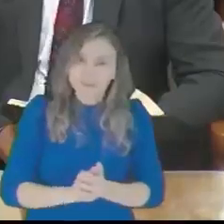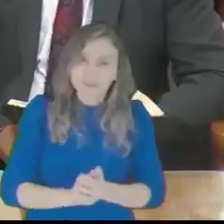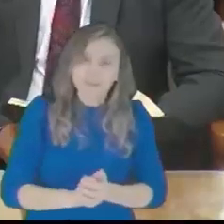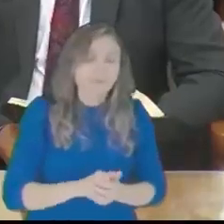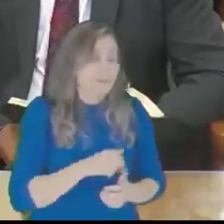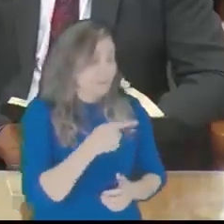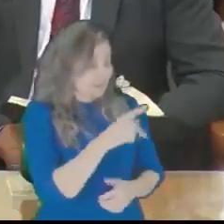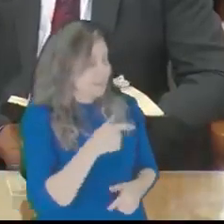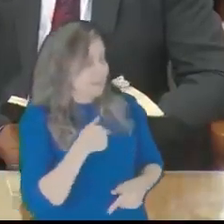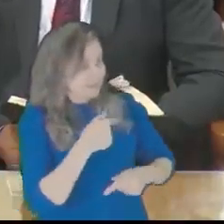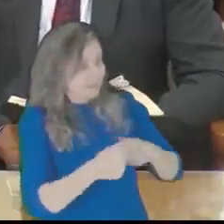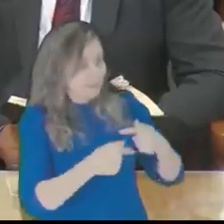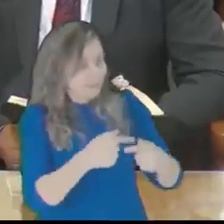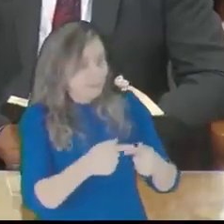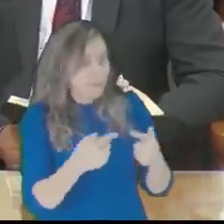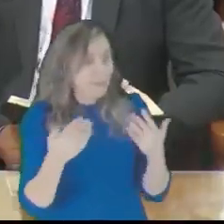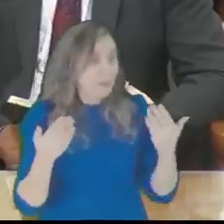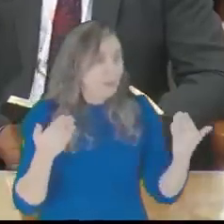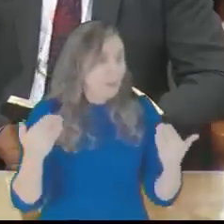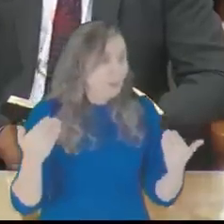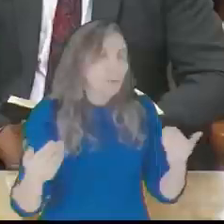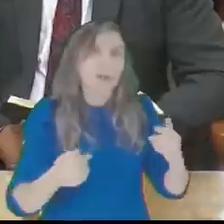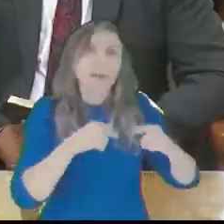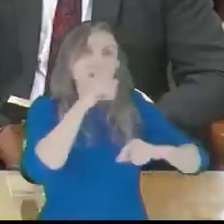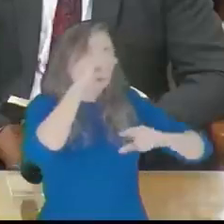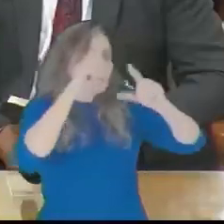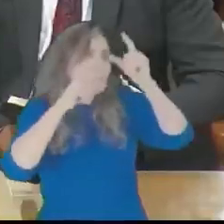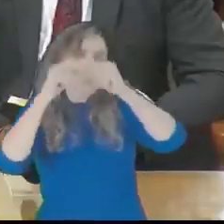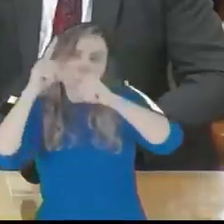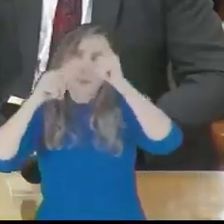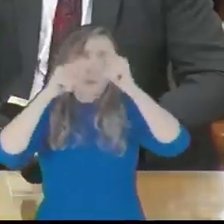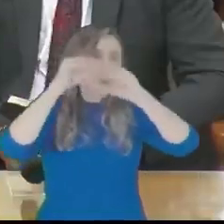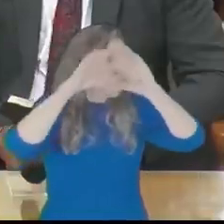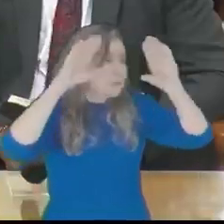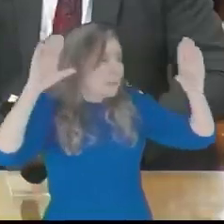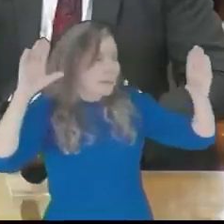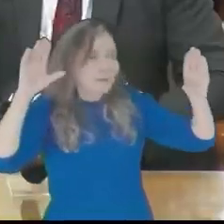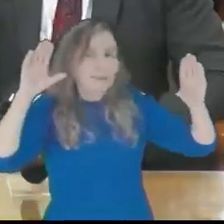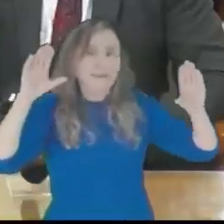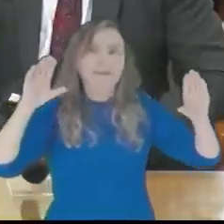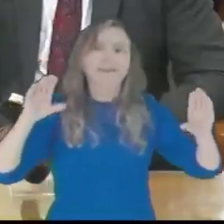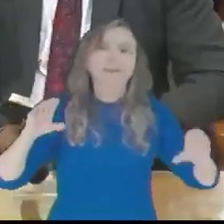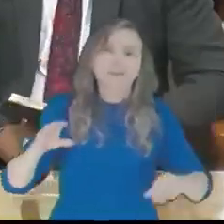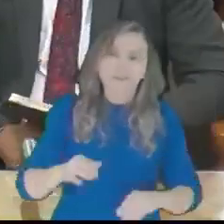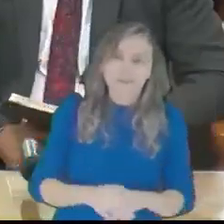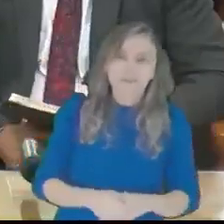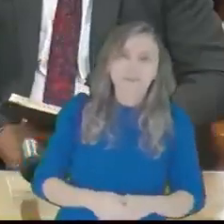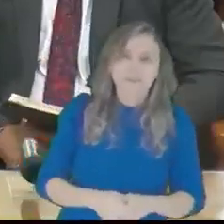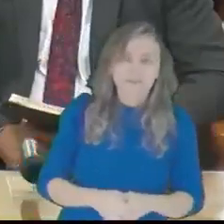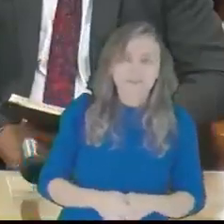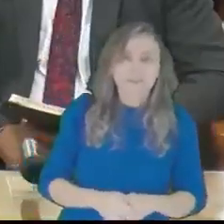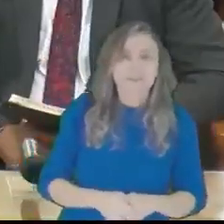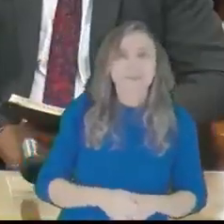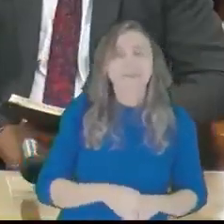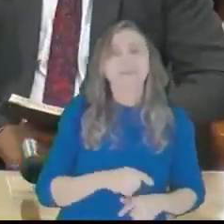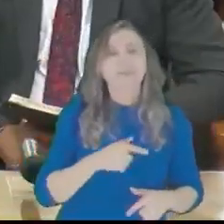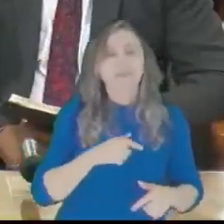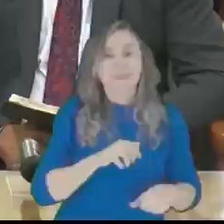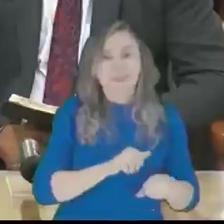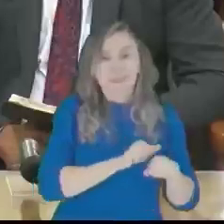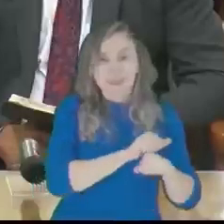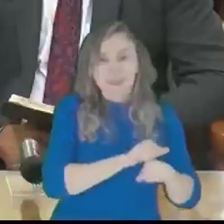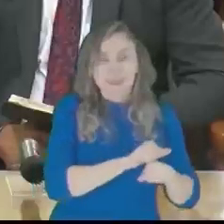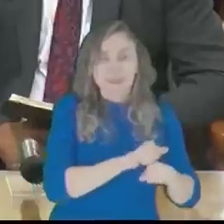sua descendência vai ser como as estrelas do céu. Tem diferença? Deus disse que uma hora a descendência de Abraão